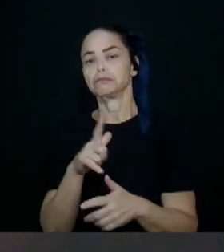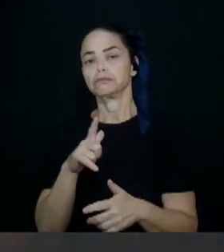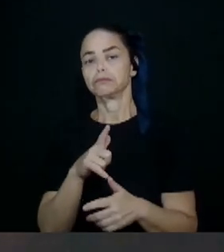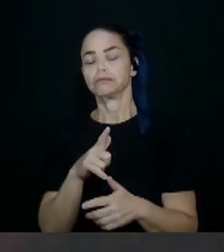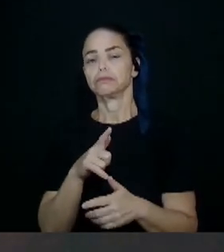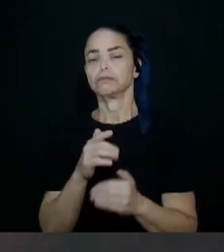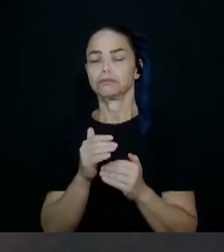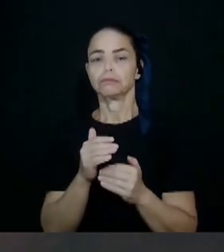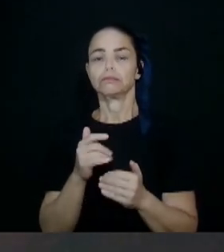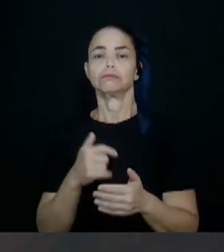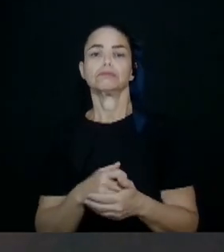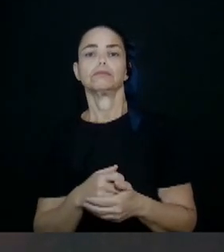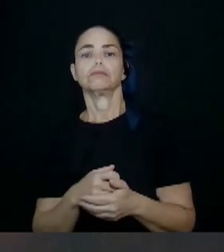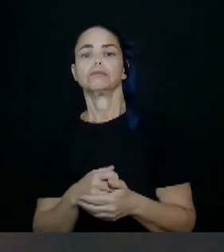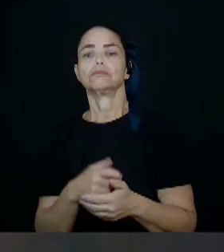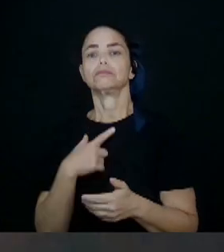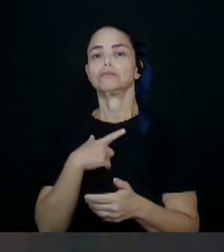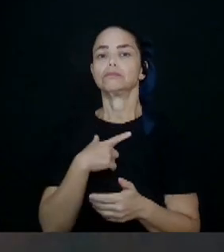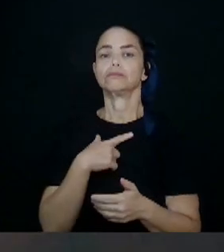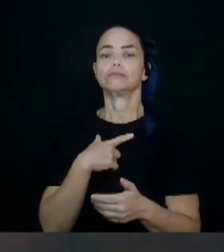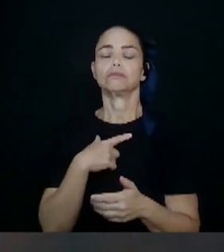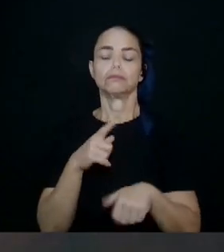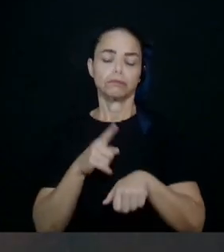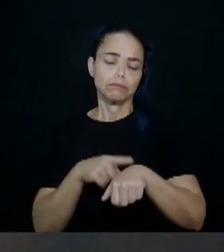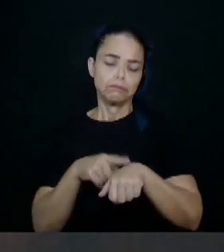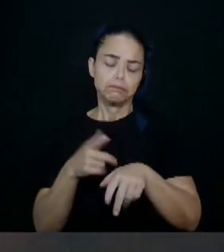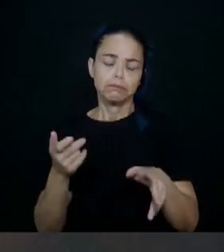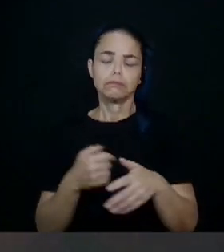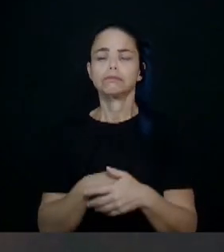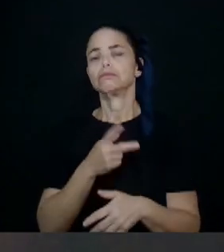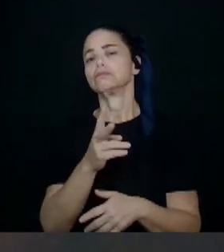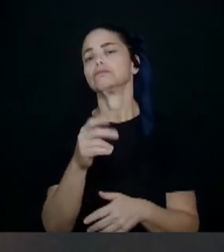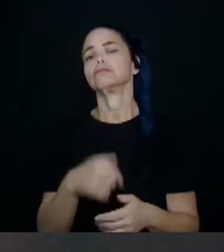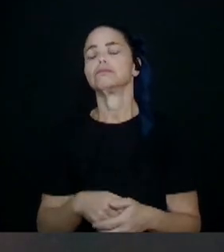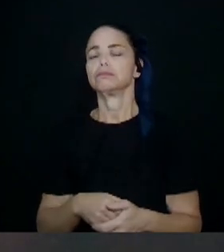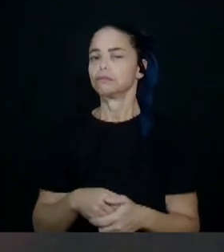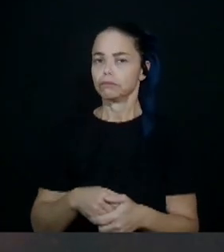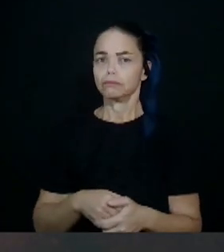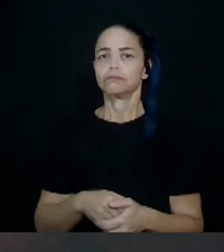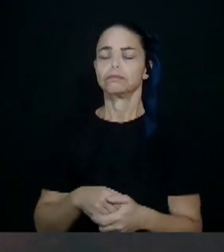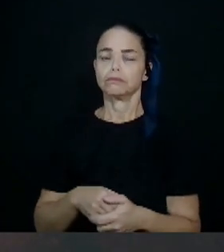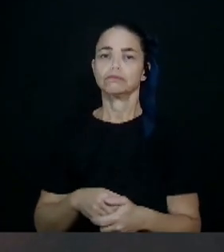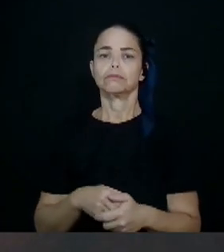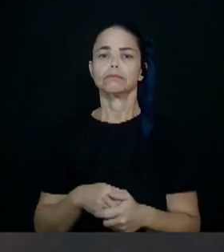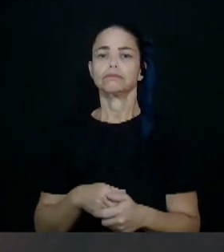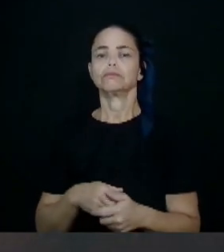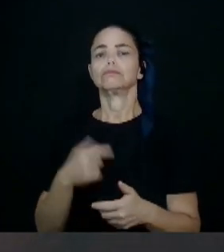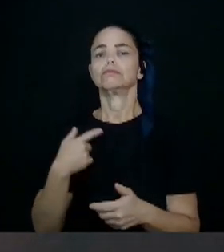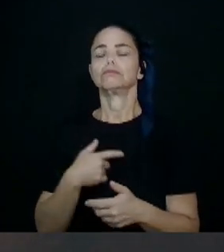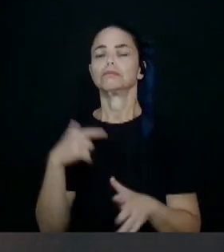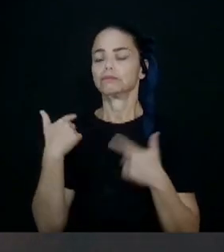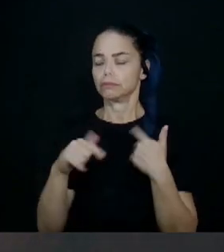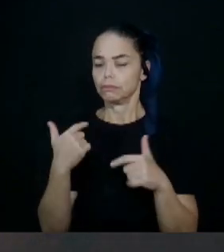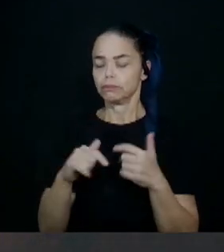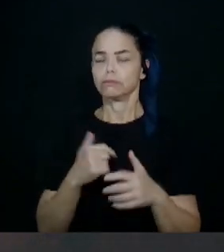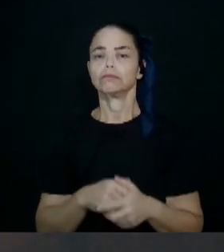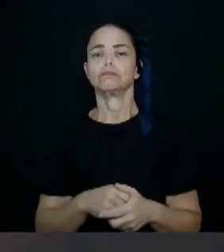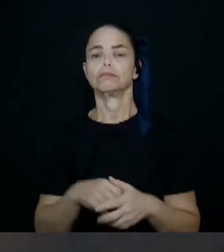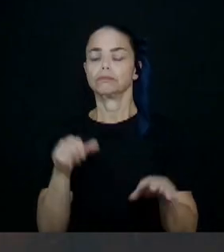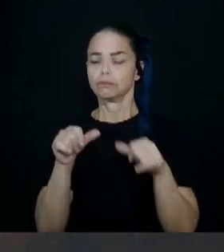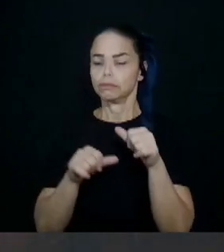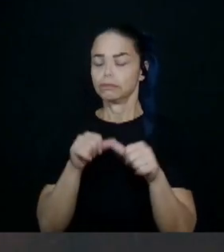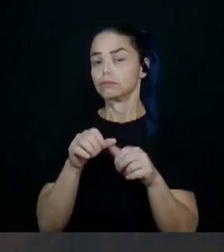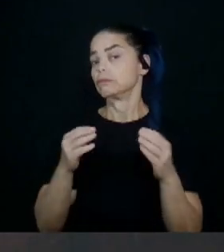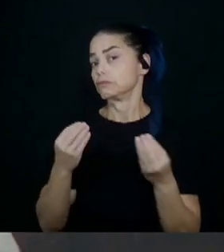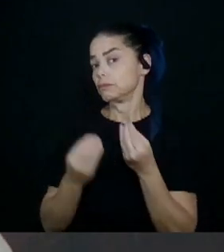processo, né, você fala de horário. O horário sempre vai existir. Né? O horário de trabalho é esse. Vamos mudar o horário como?